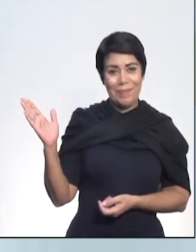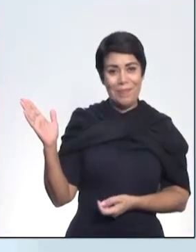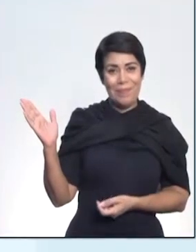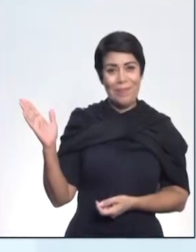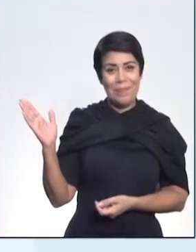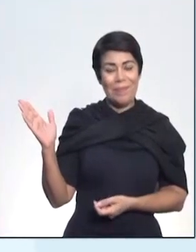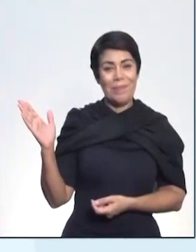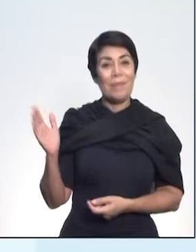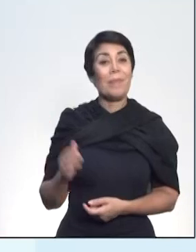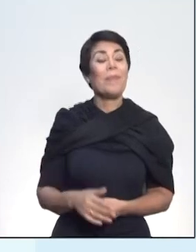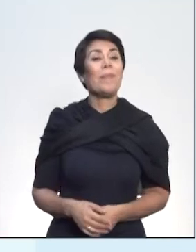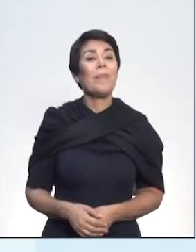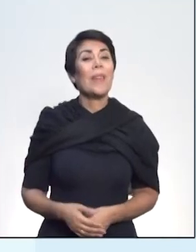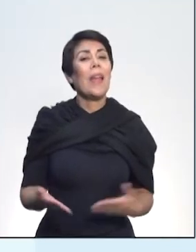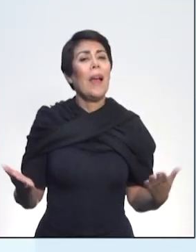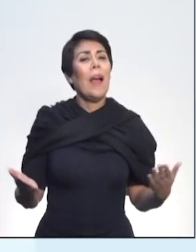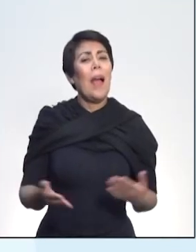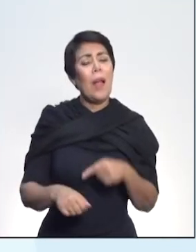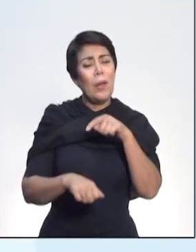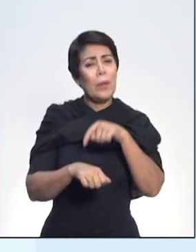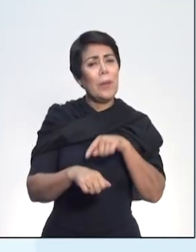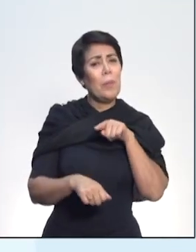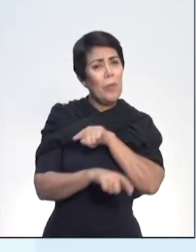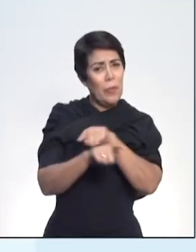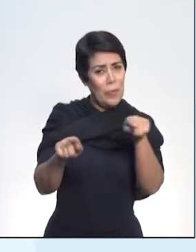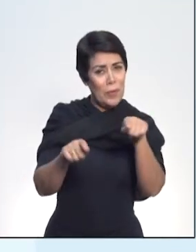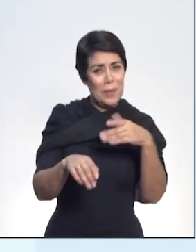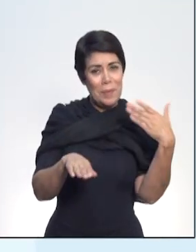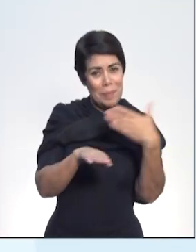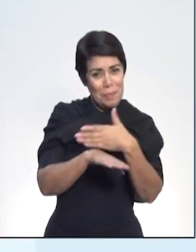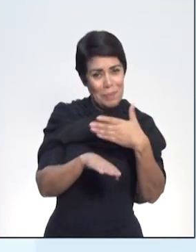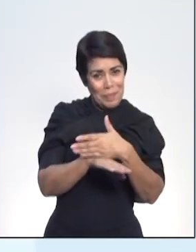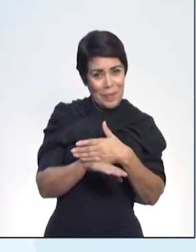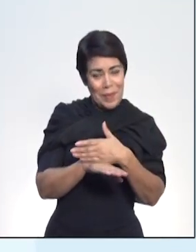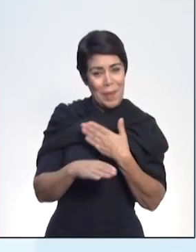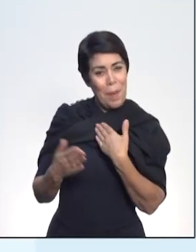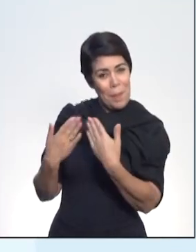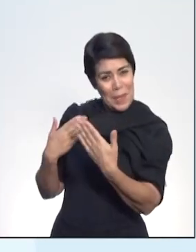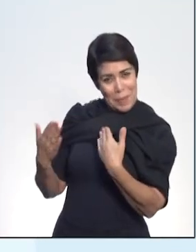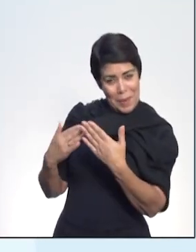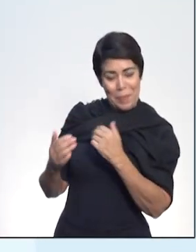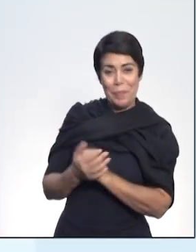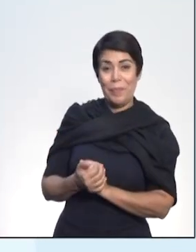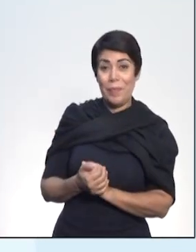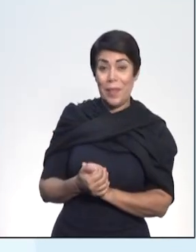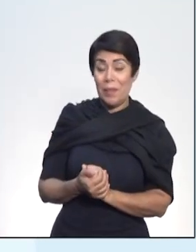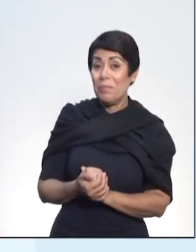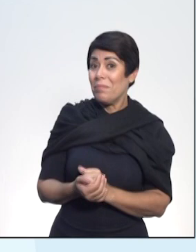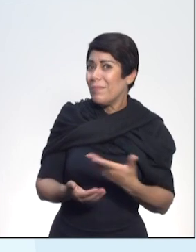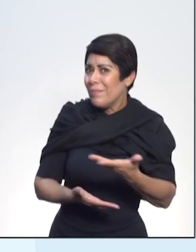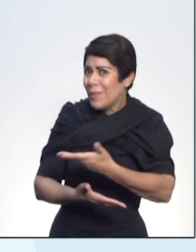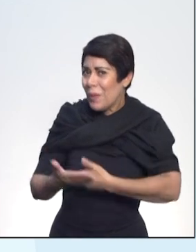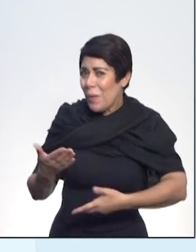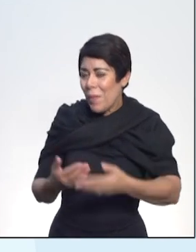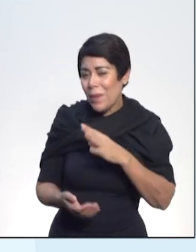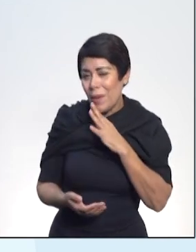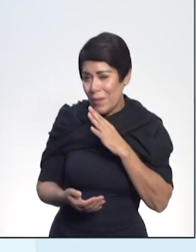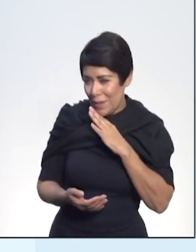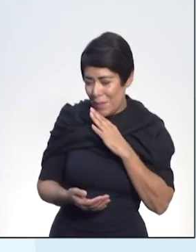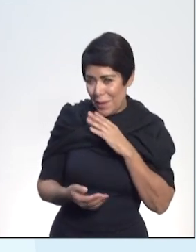Agora é o momento de vocês participarem através do chat. Então, falando em compartilhar